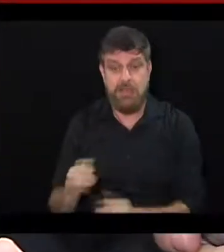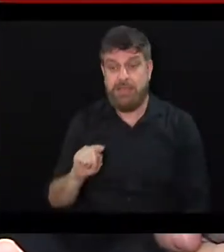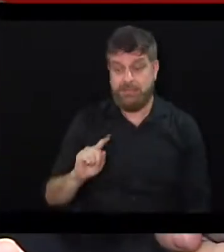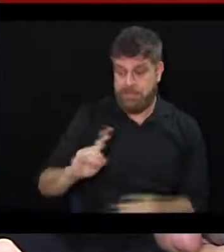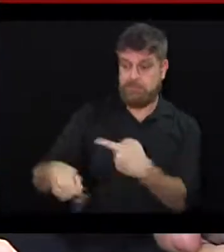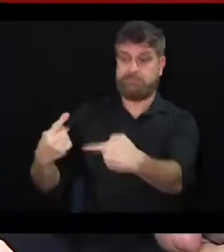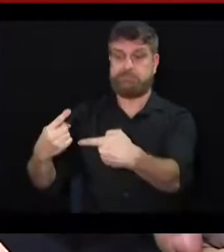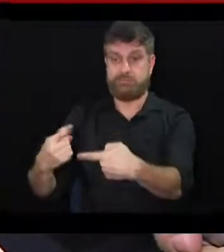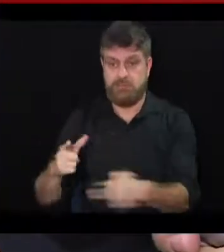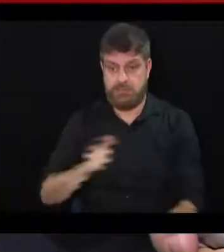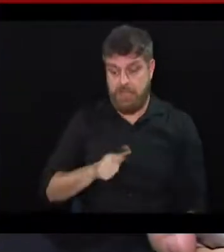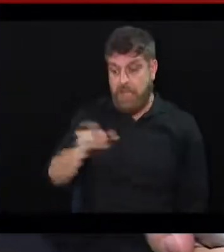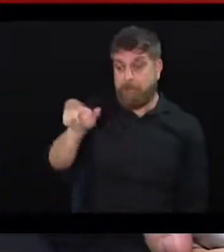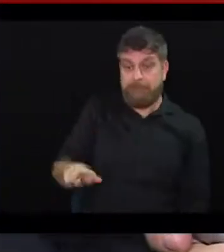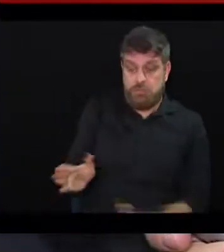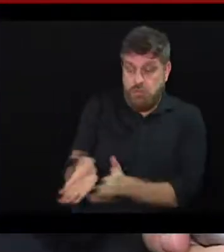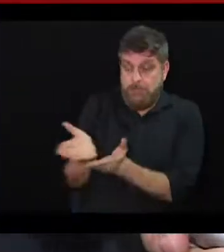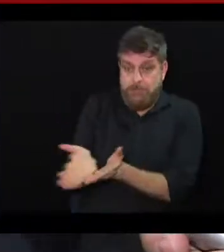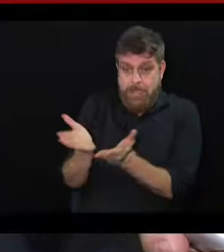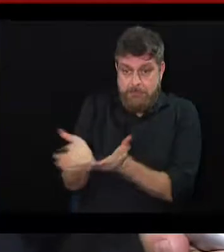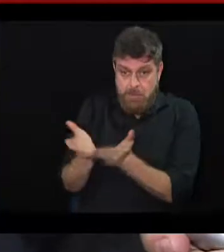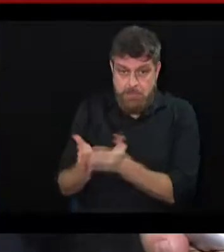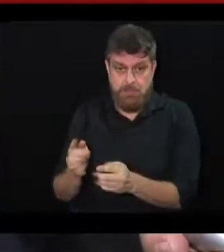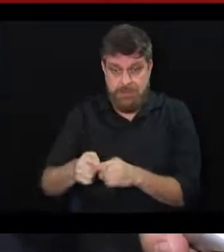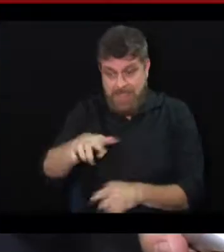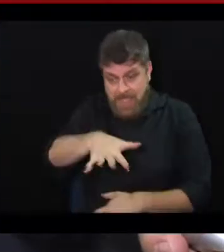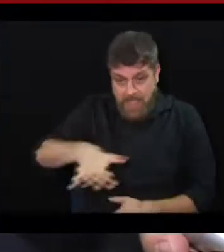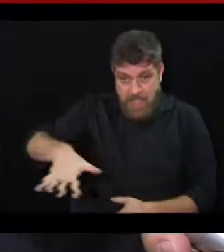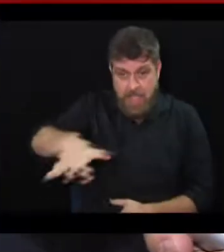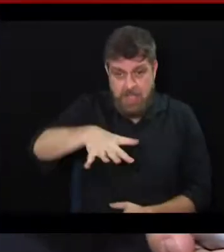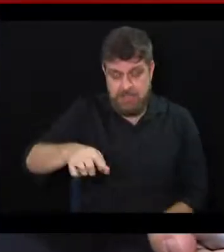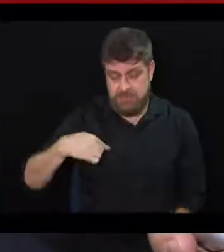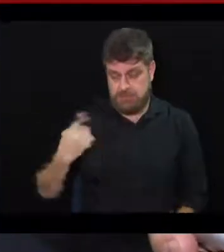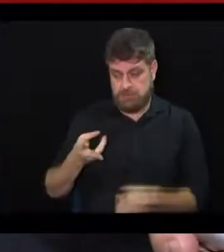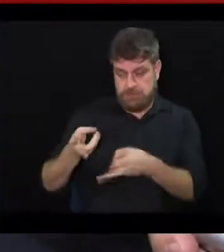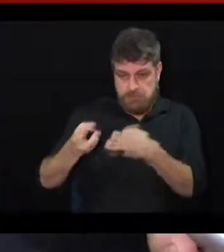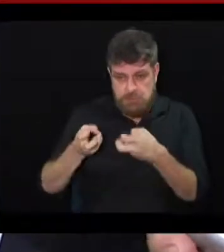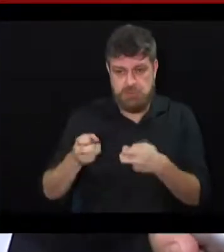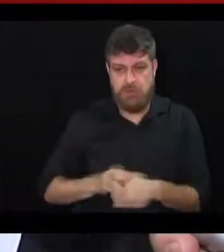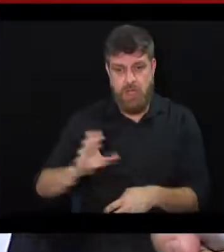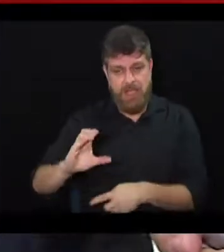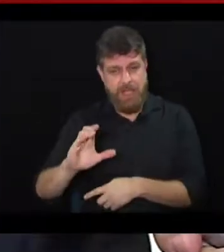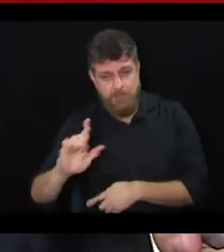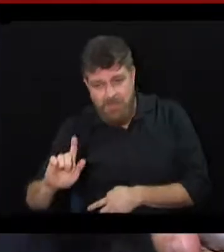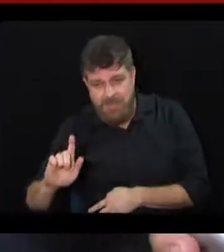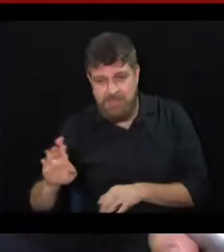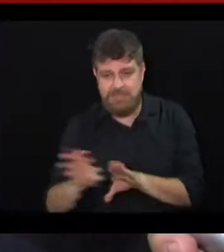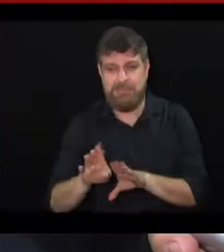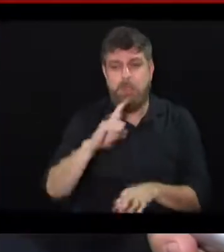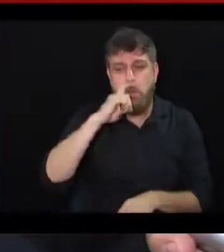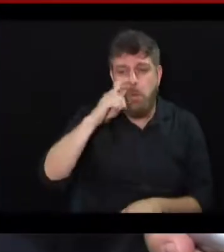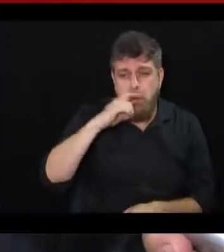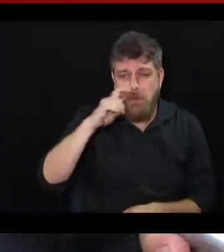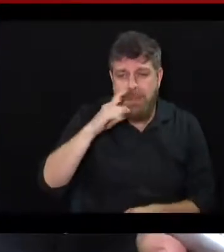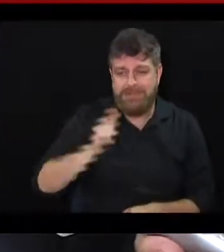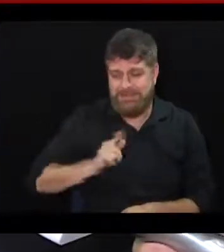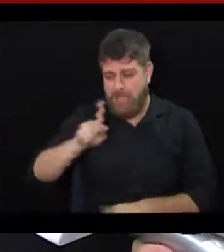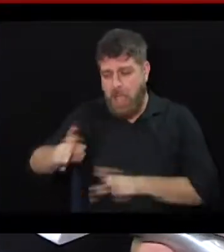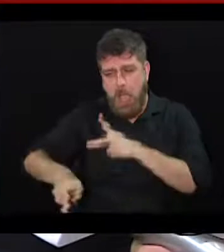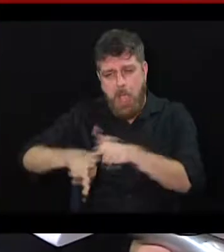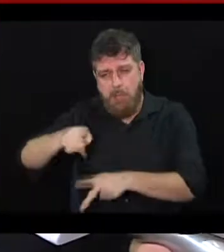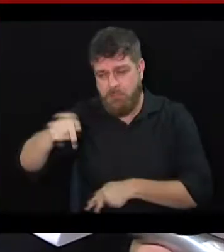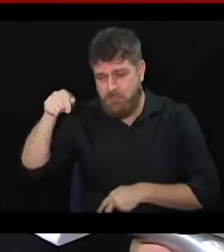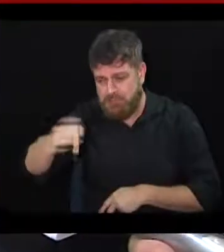ganhar é o menos favorecido. As áreas aí que nós temos, como Campo Grande, Ouro Verde, onde tem uma